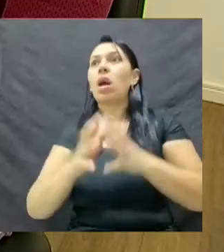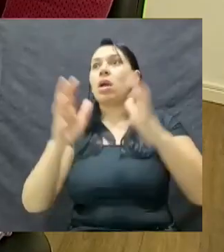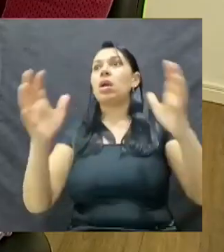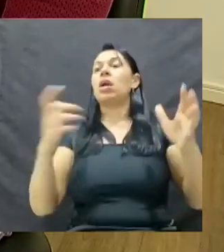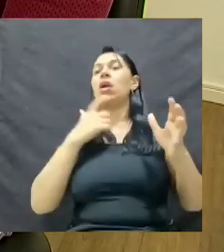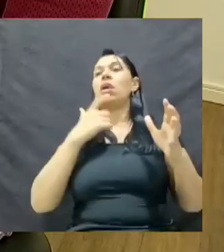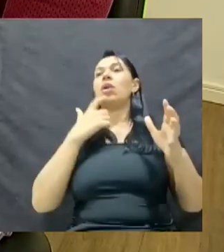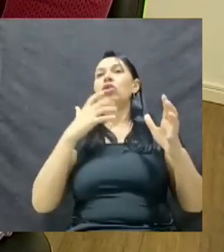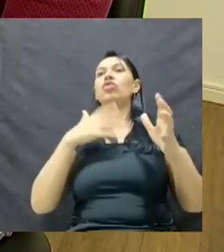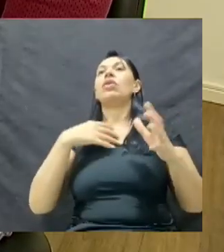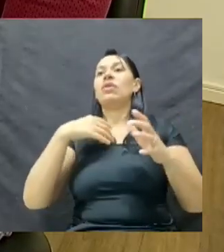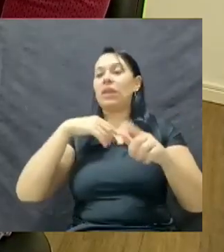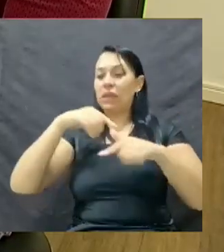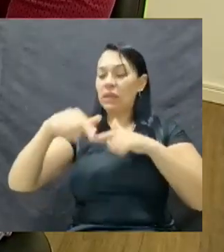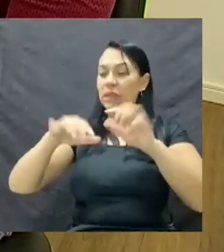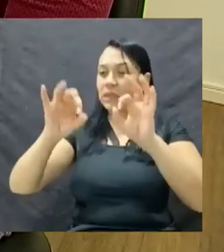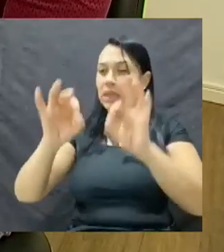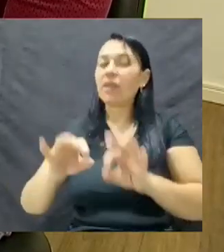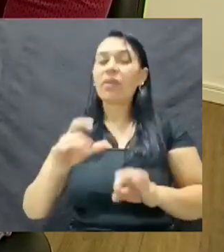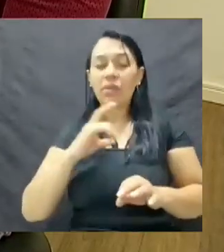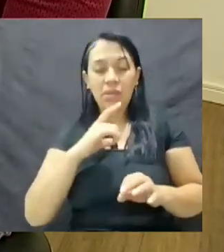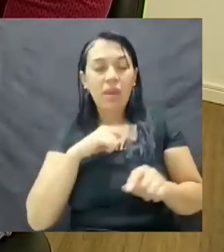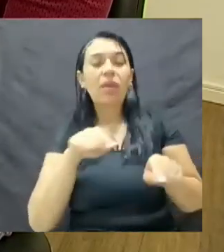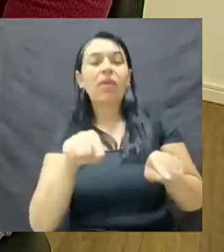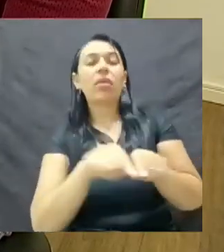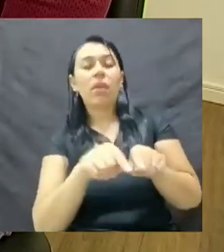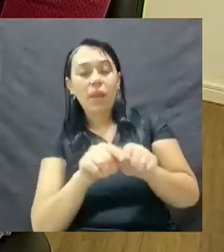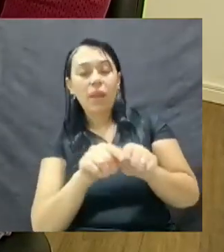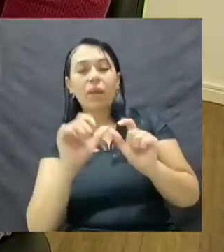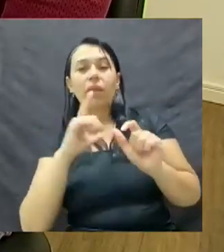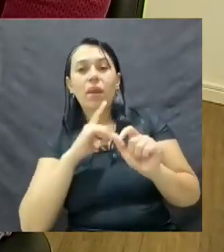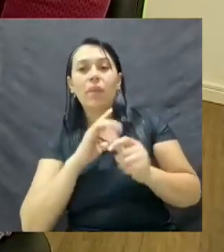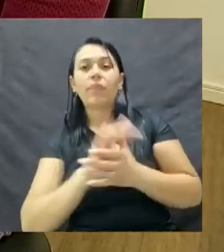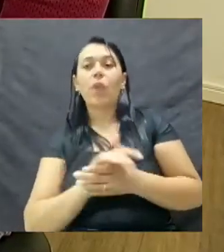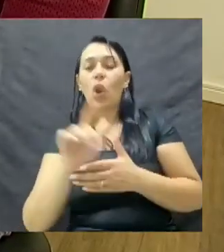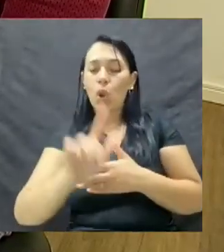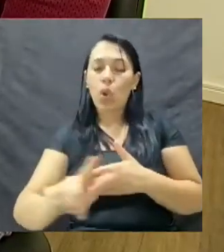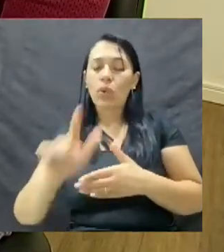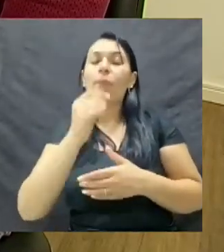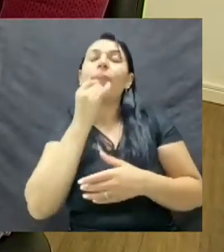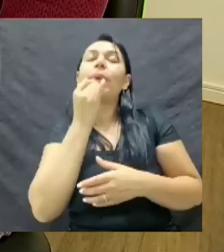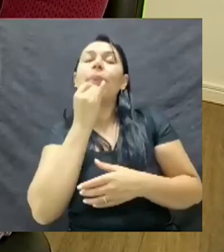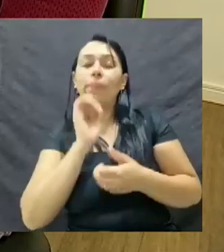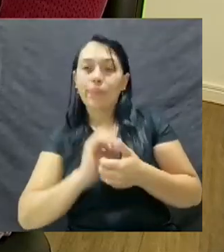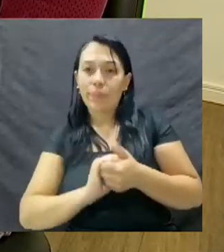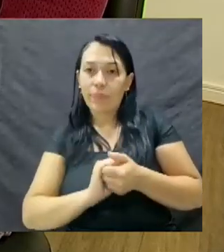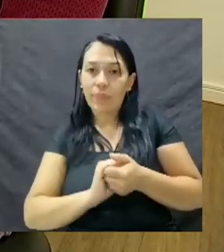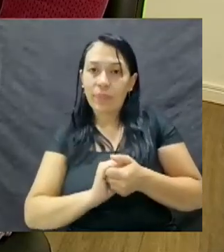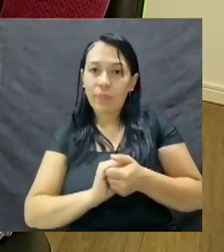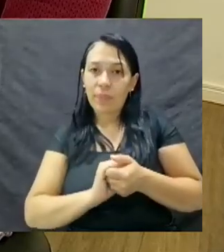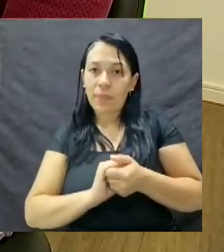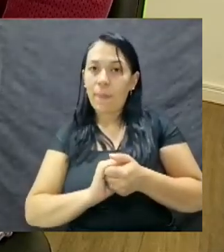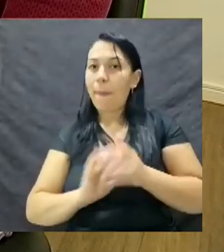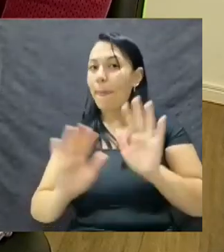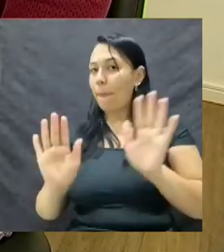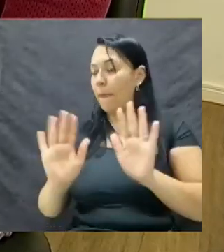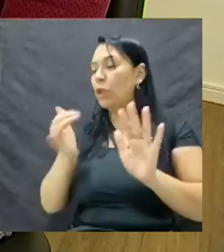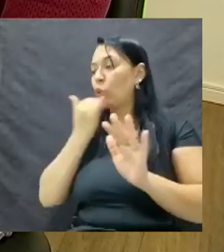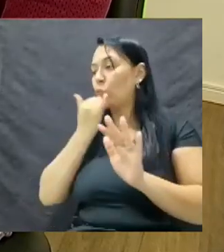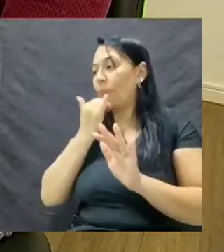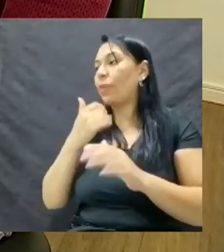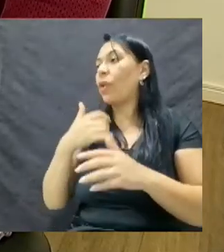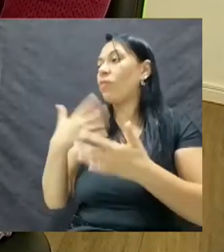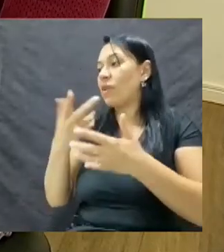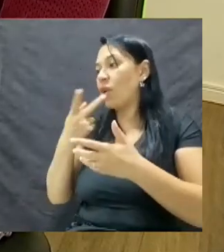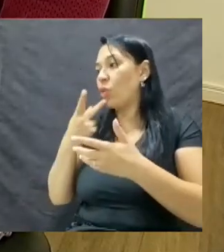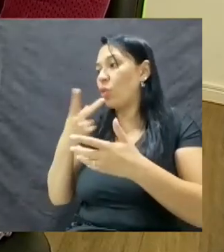Tem isso também, né? Sim, com certeza. Um exemplo. Desculpa, como você falou, do prêmio, a